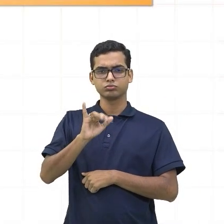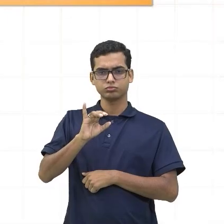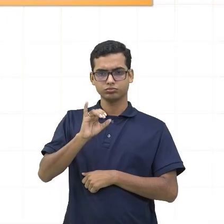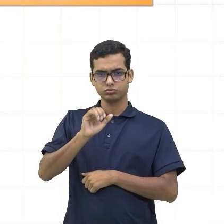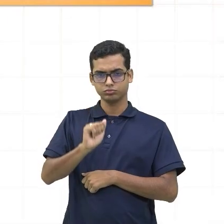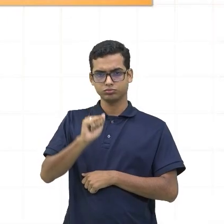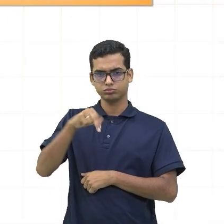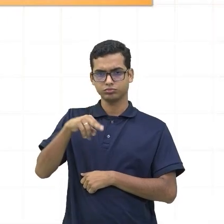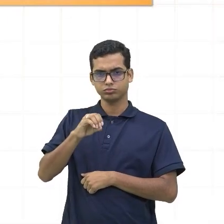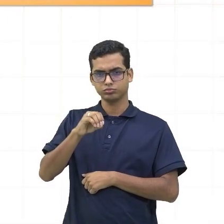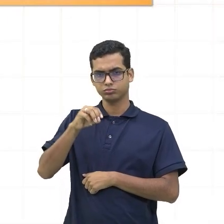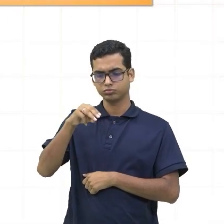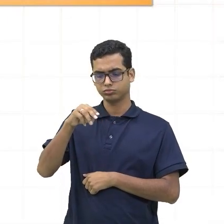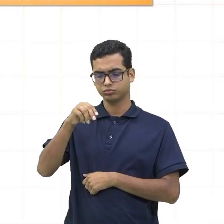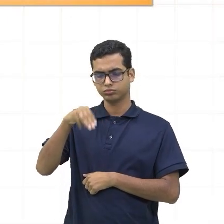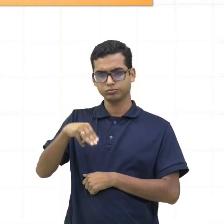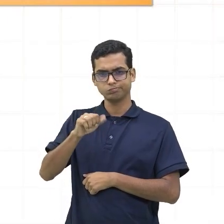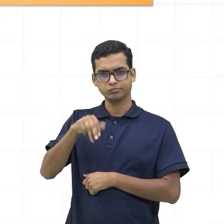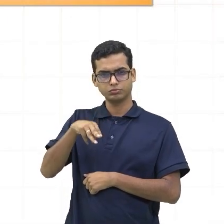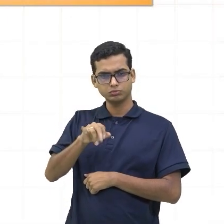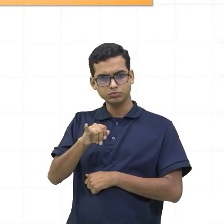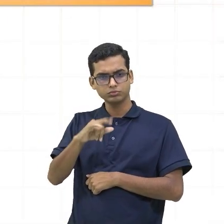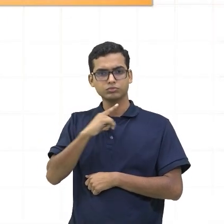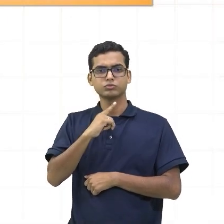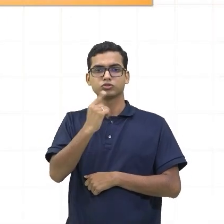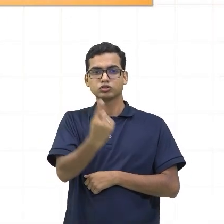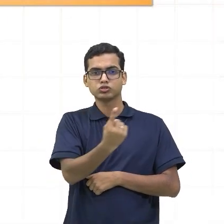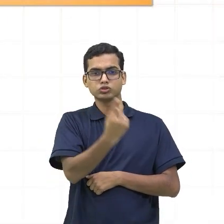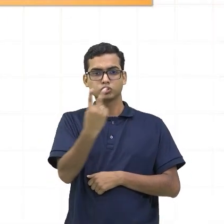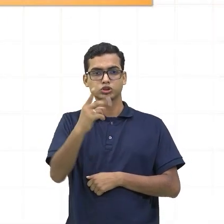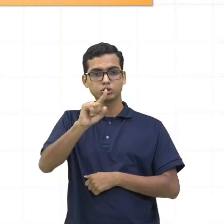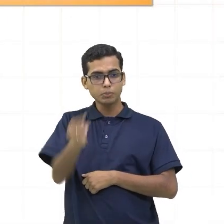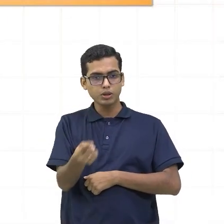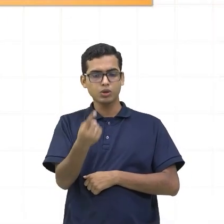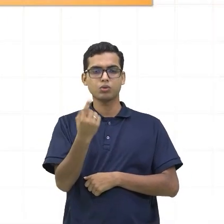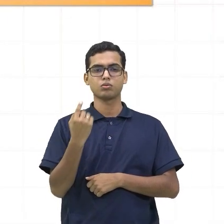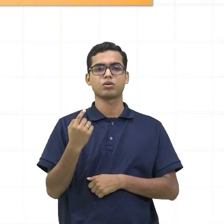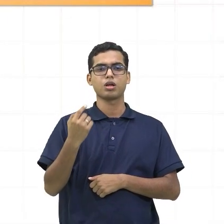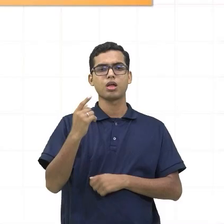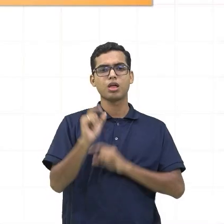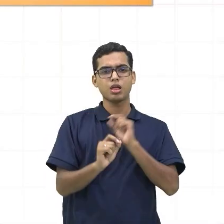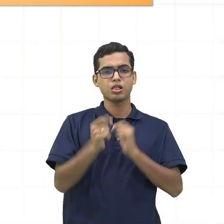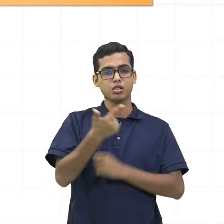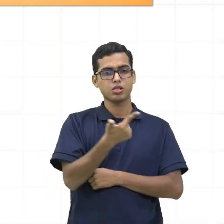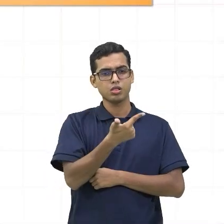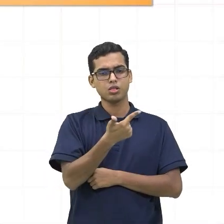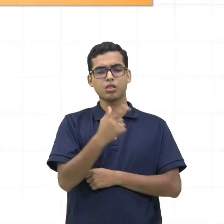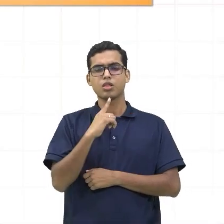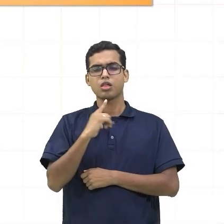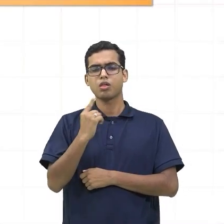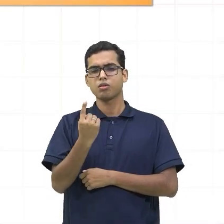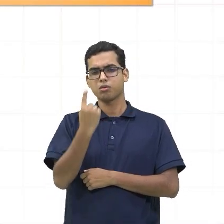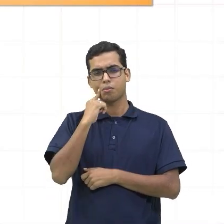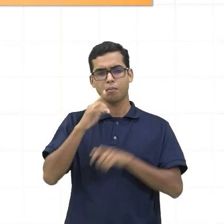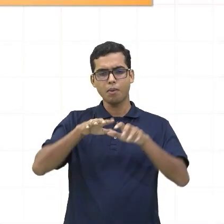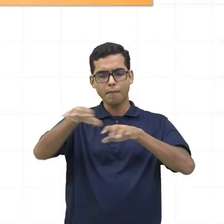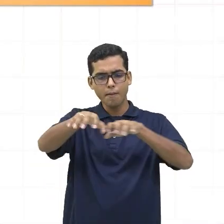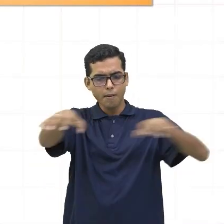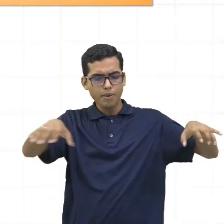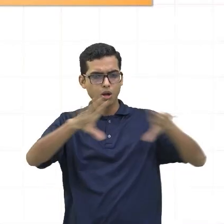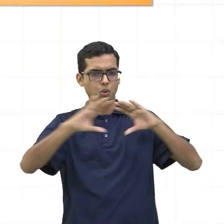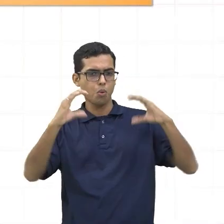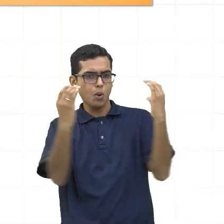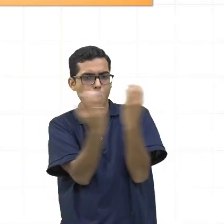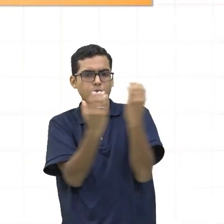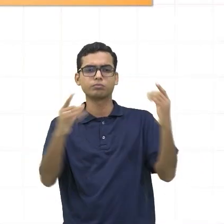estão organizados em 12 comunidades. Eles estão distribuídos nas cabeceiras dos rios Negro